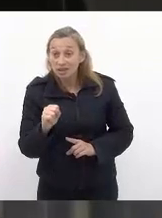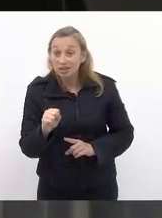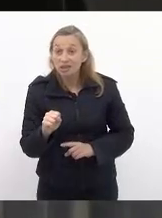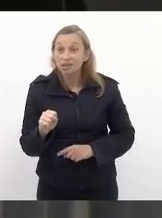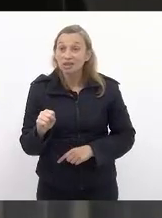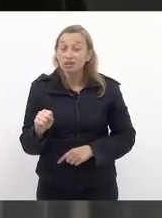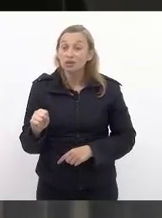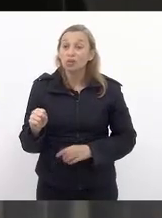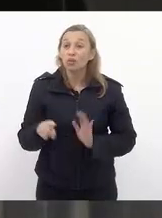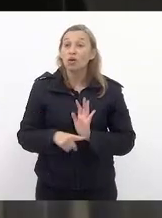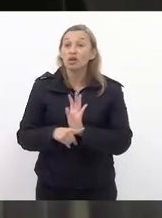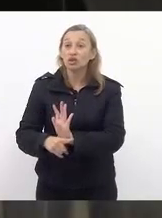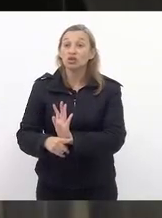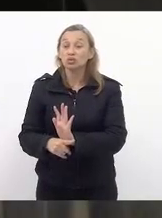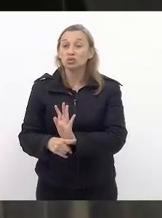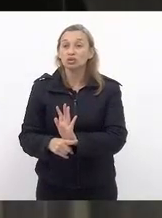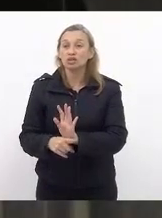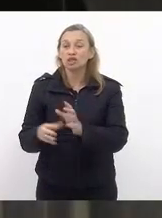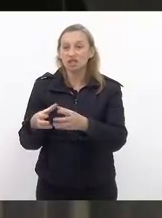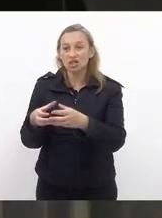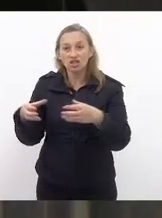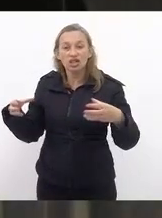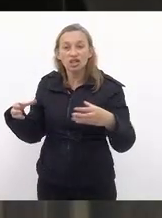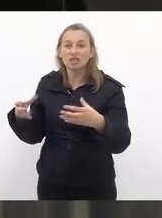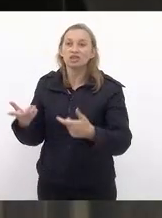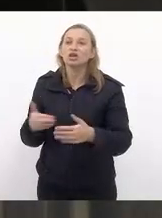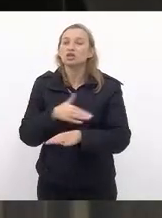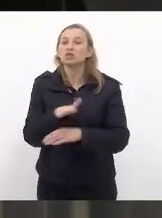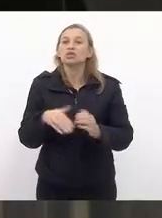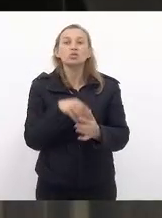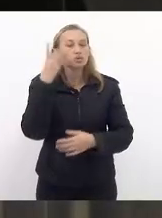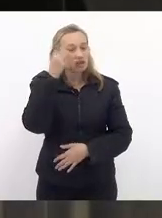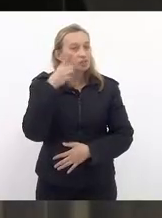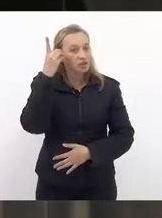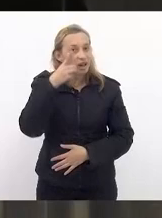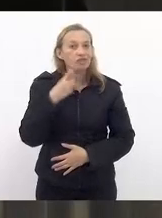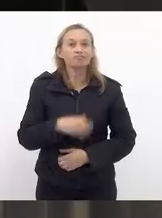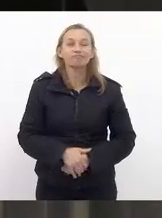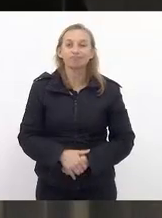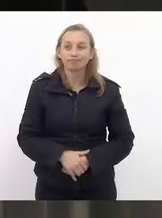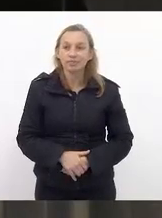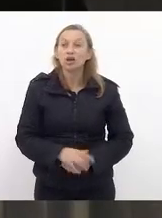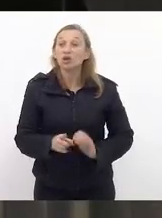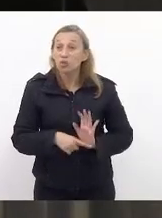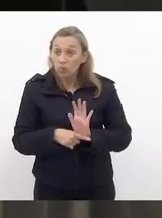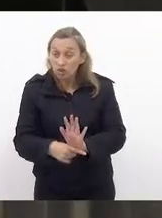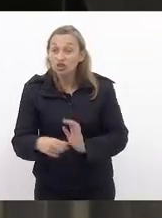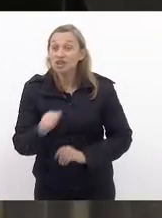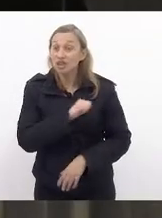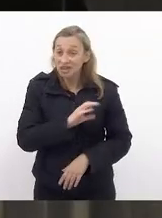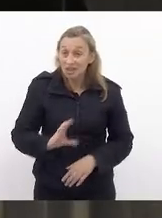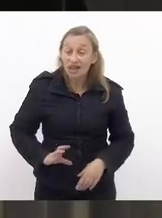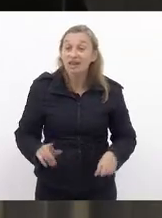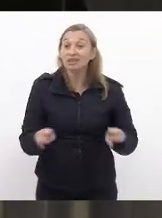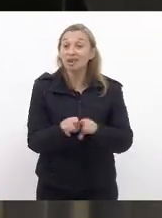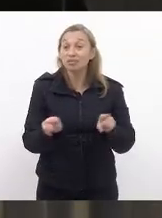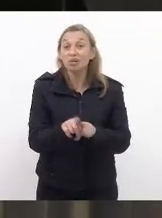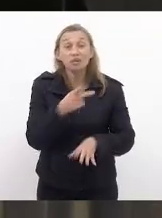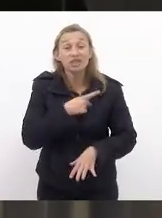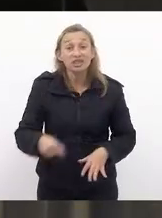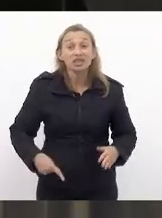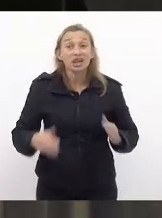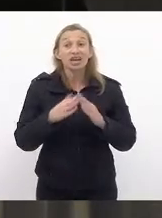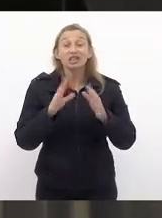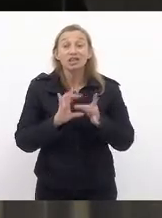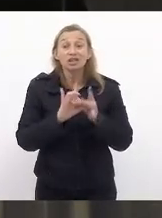com a ajuda nesse gigantes com ajuda de todos executados com a ajuda que o André Ceciliano também o presidente da